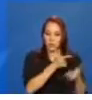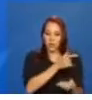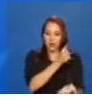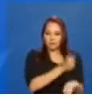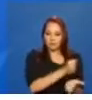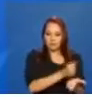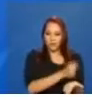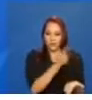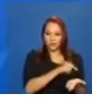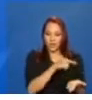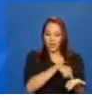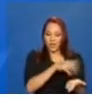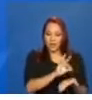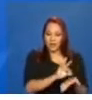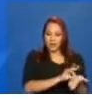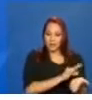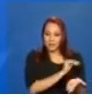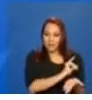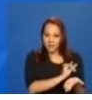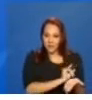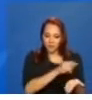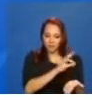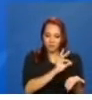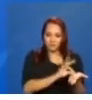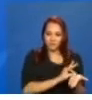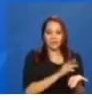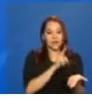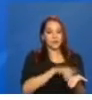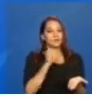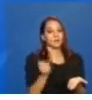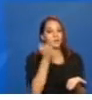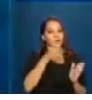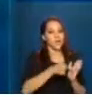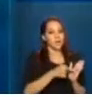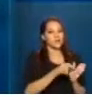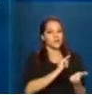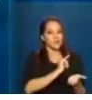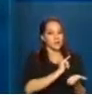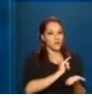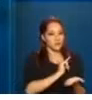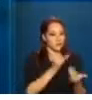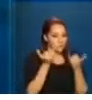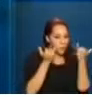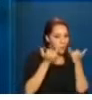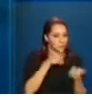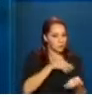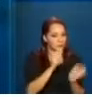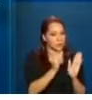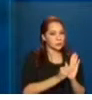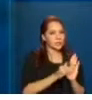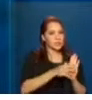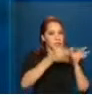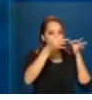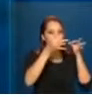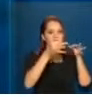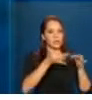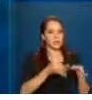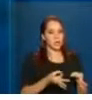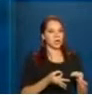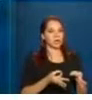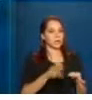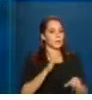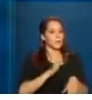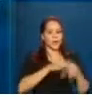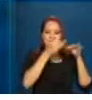informais registrem seus dados, é essencial que essas informações sejam as mais fidedignas e